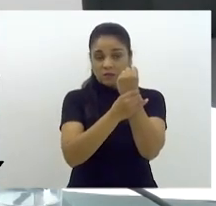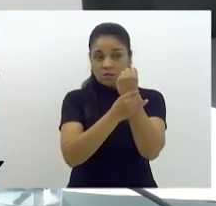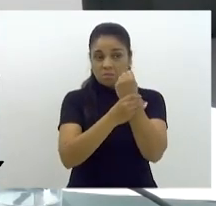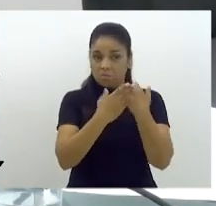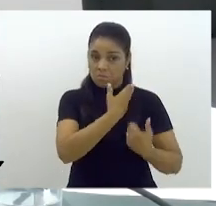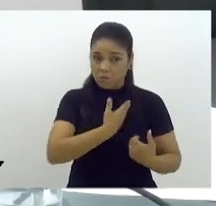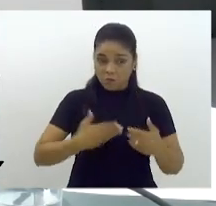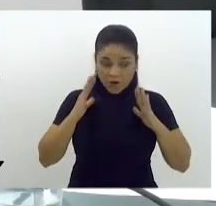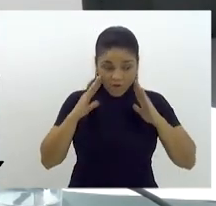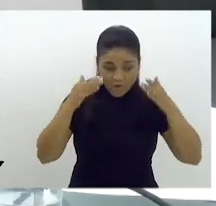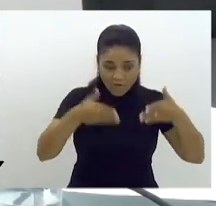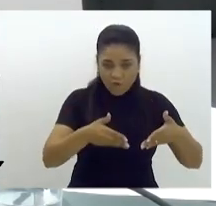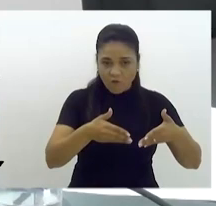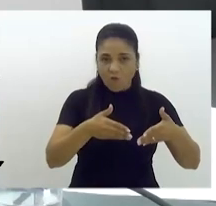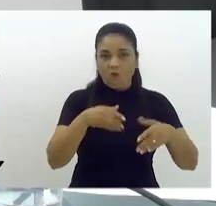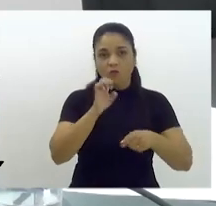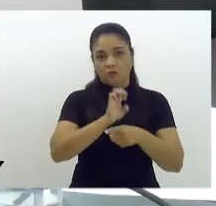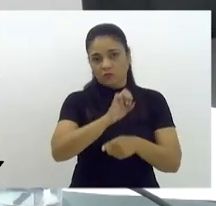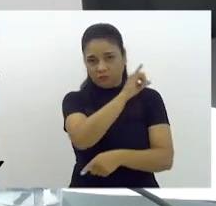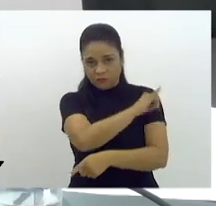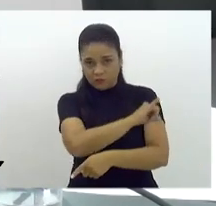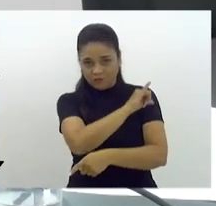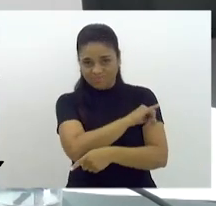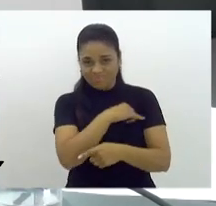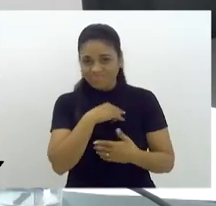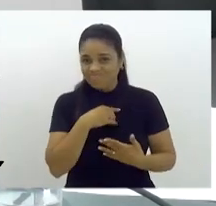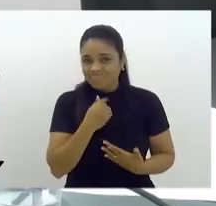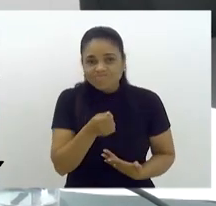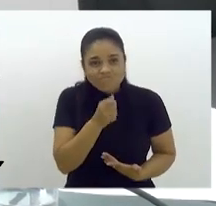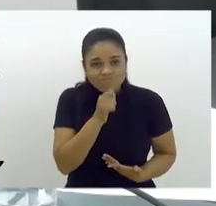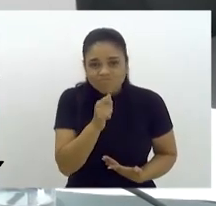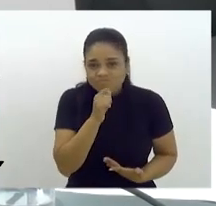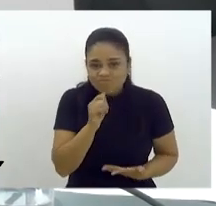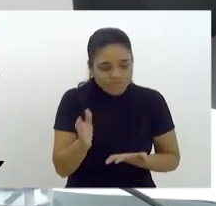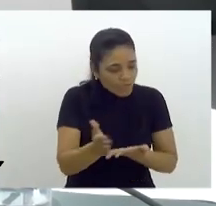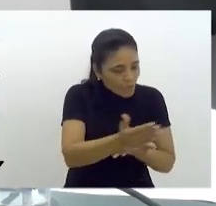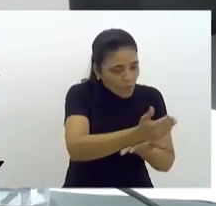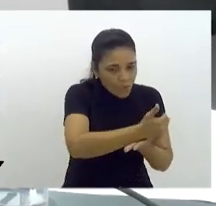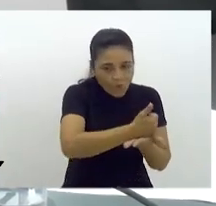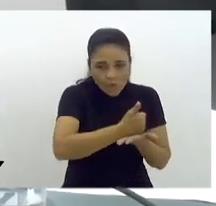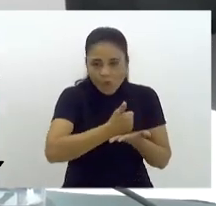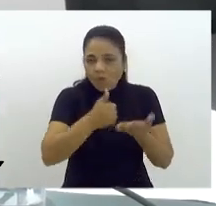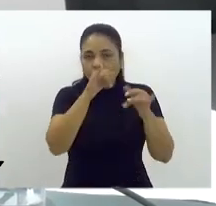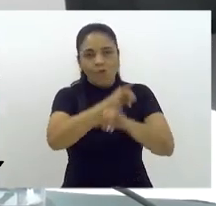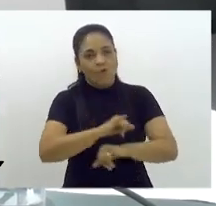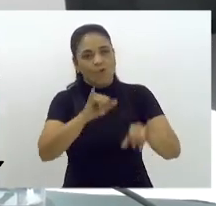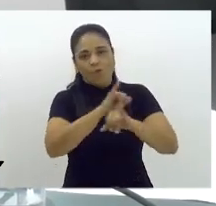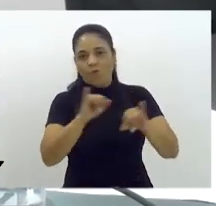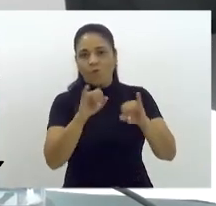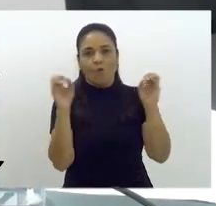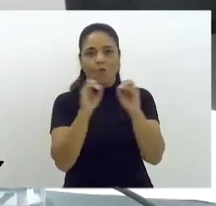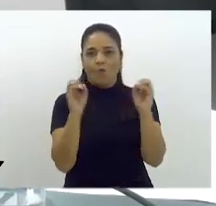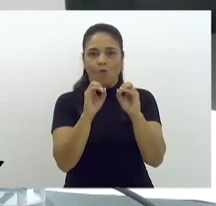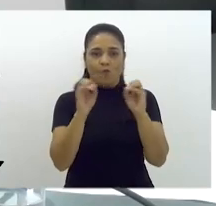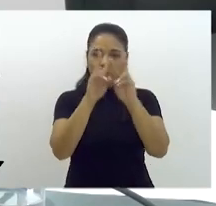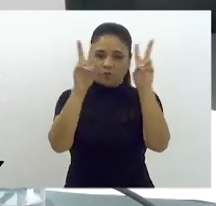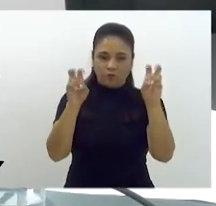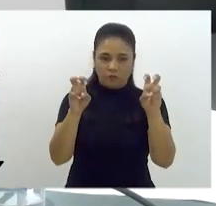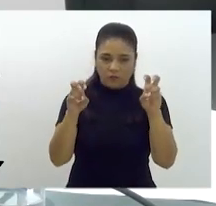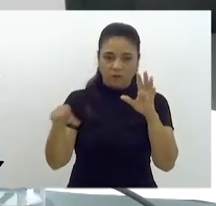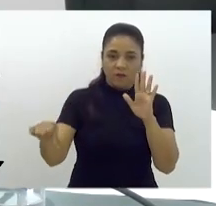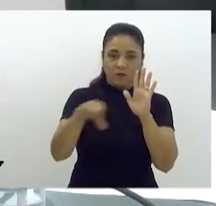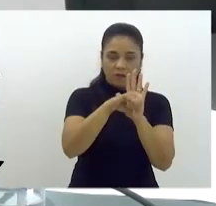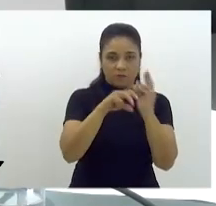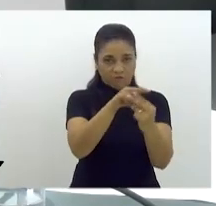Estado do Rio de Janeiro não apresenta dados sobre violência cibernética Quando nós vamos ler as